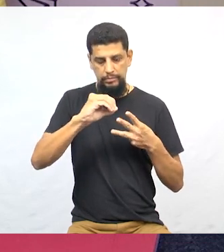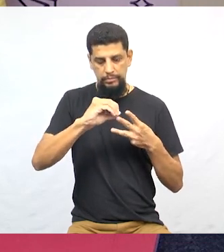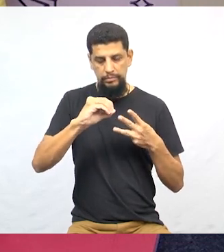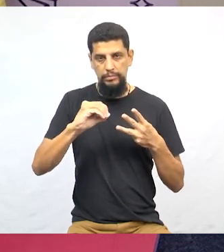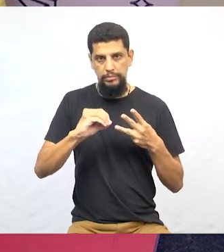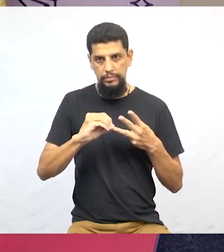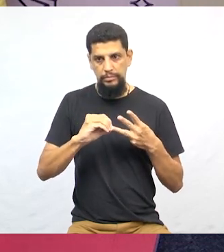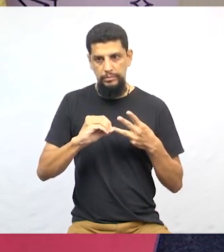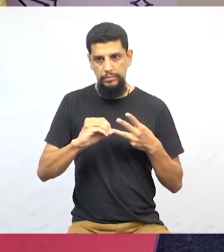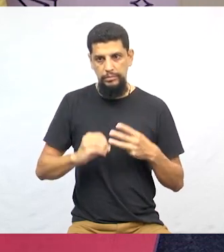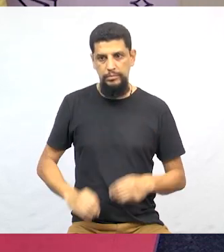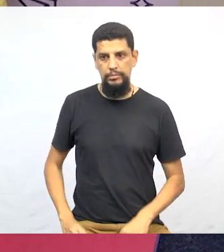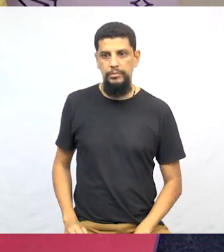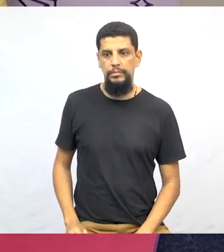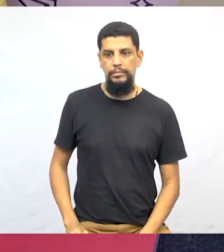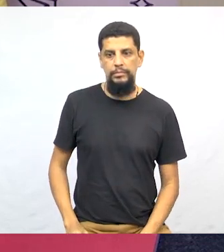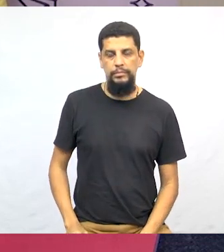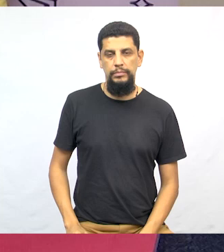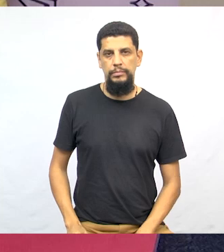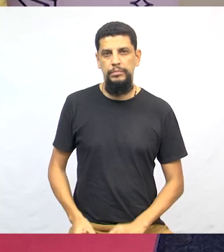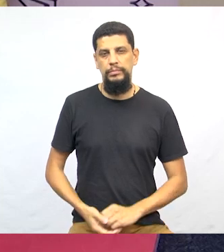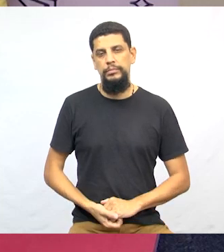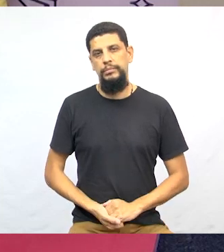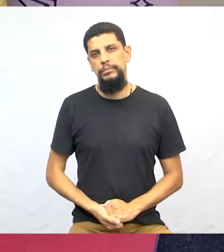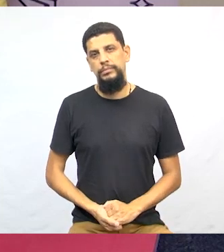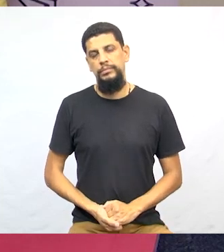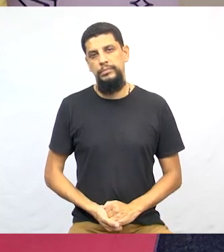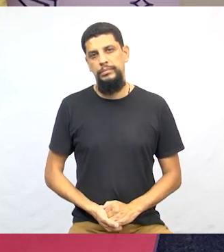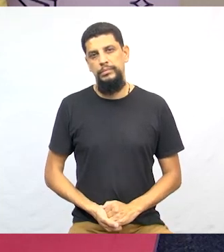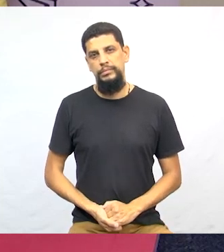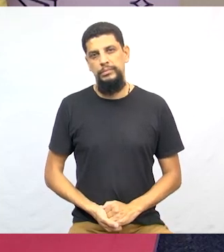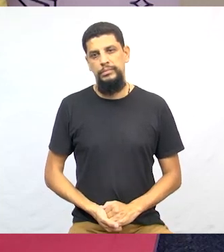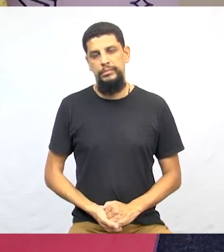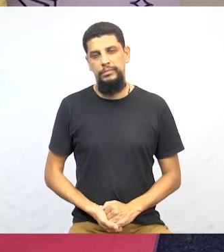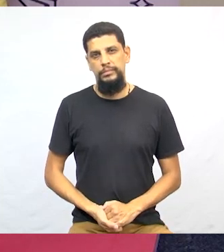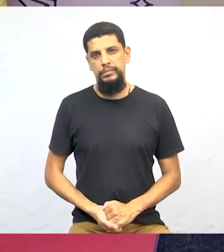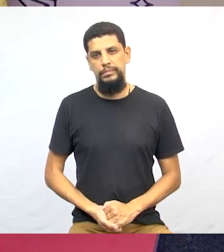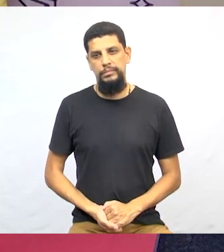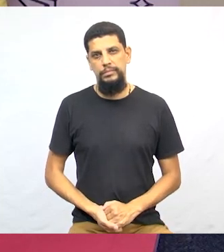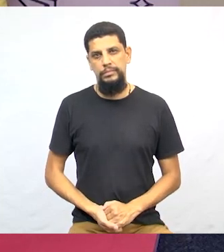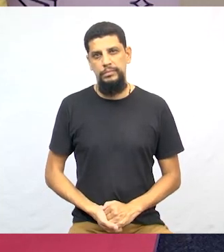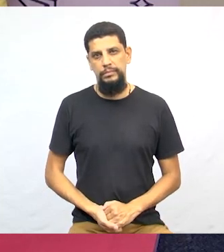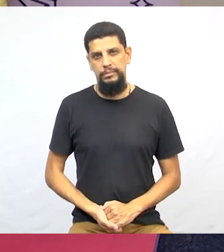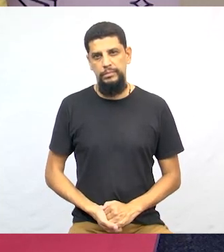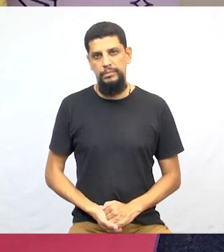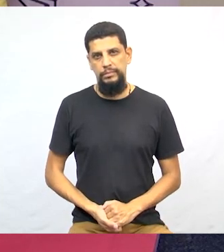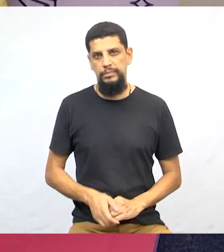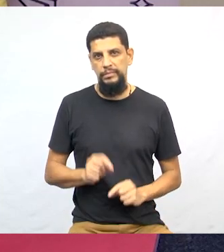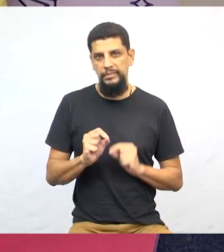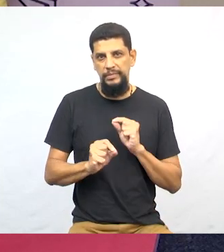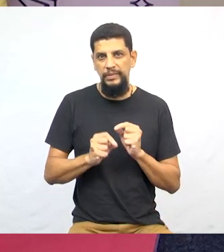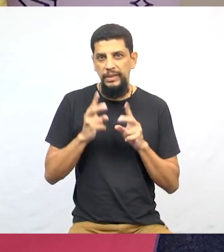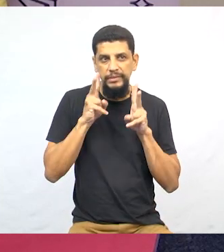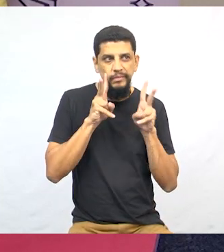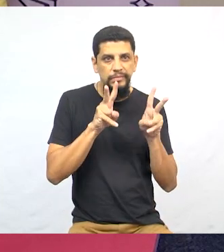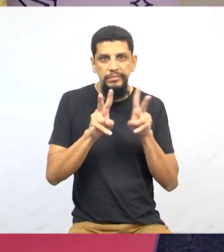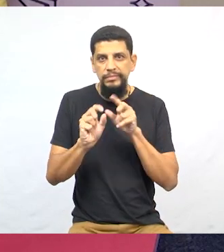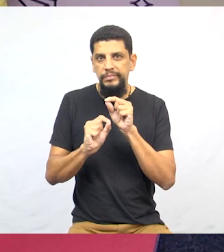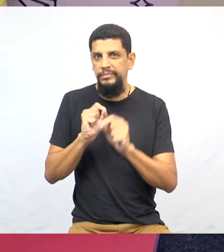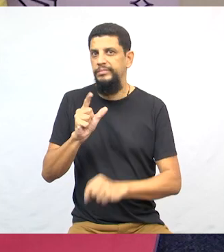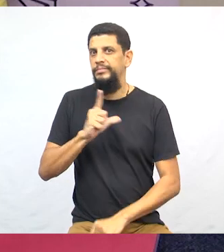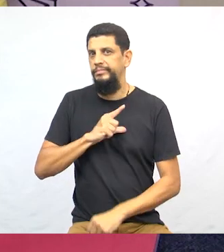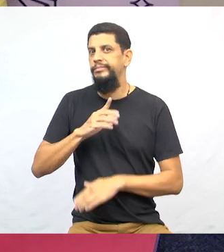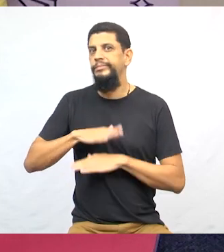Suas, você tem. Eu vou colocar, acho que assim, ó, professora Suas. Na frente. Aí a gente vê quem tem